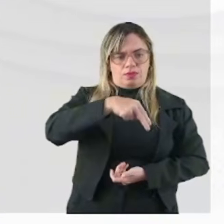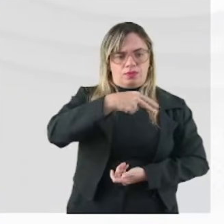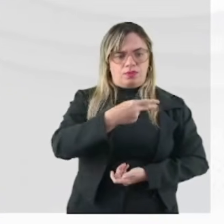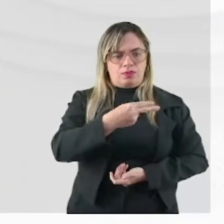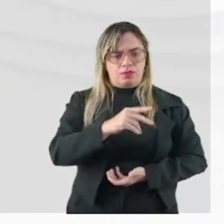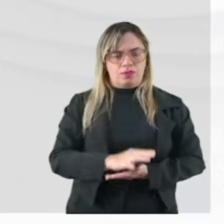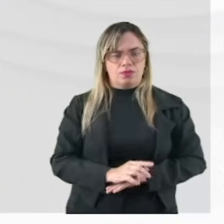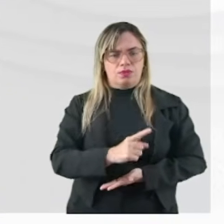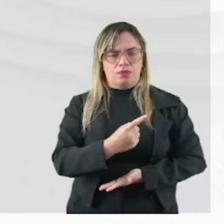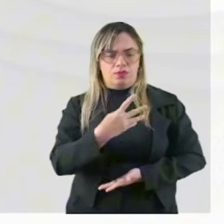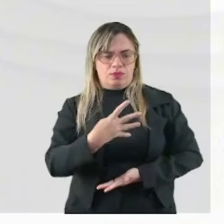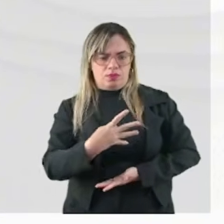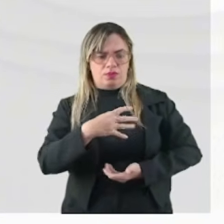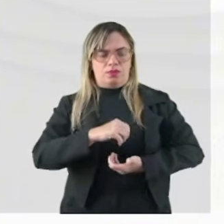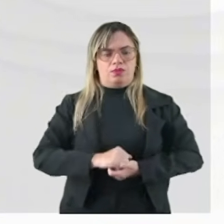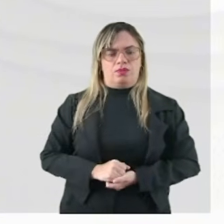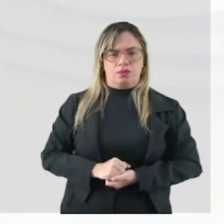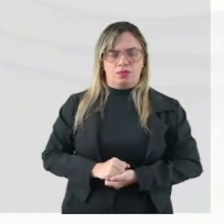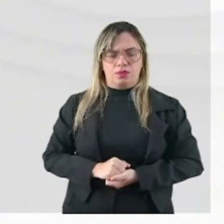14.